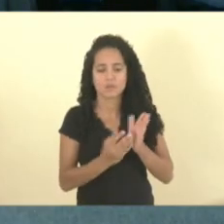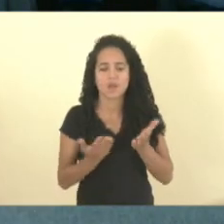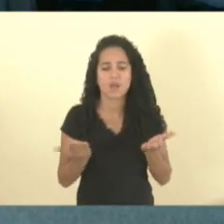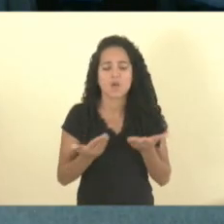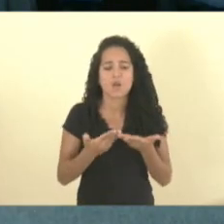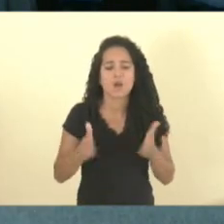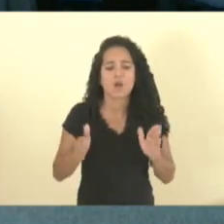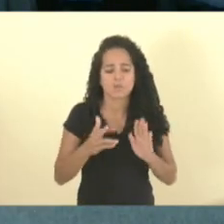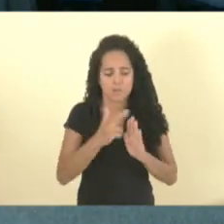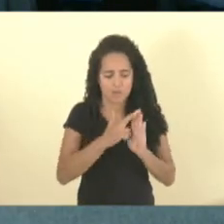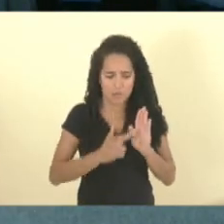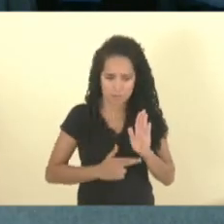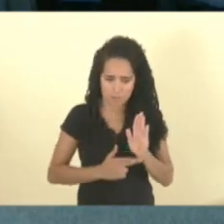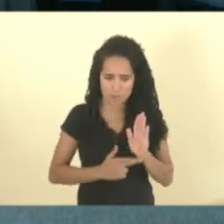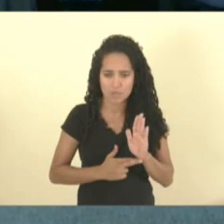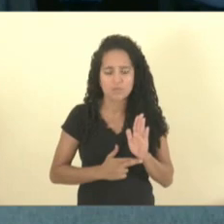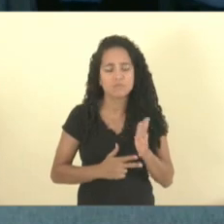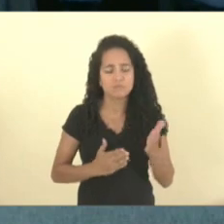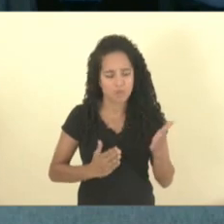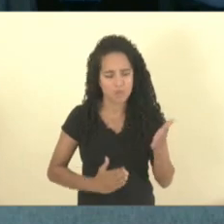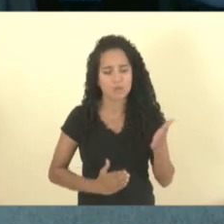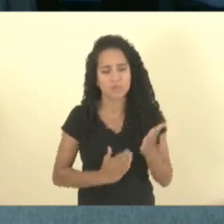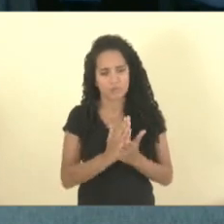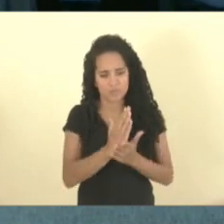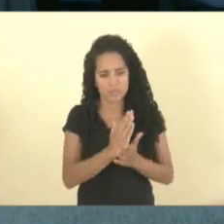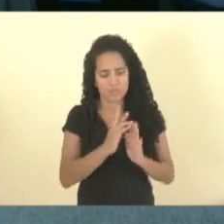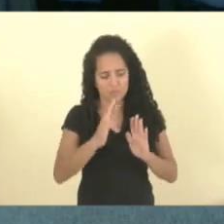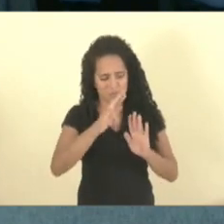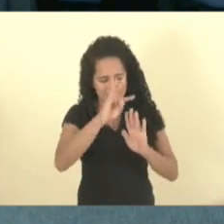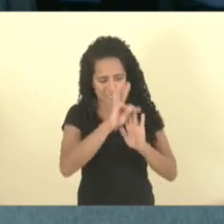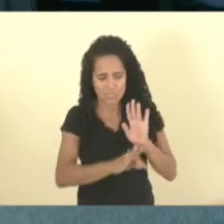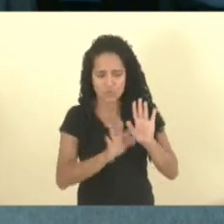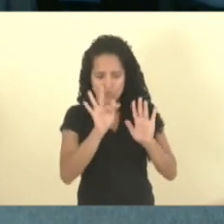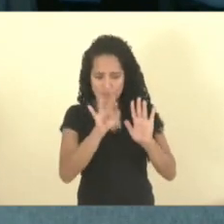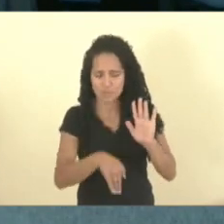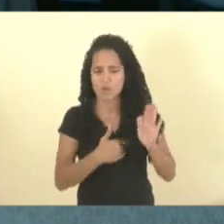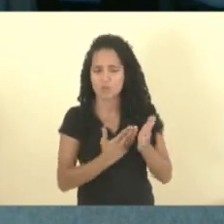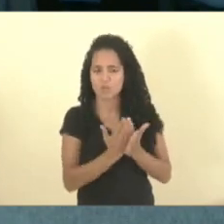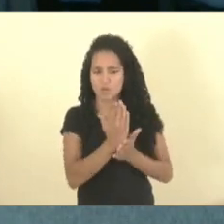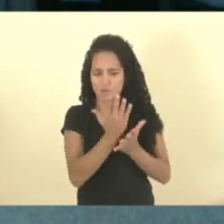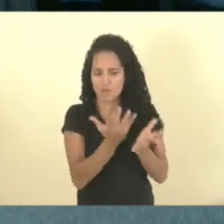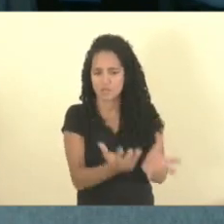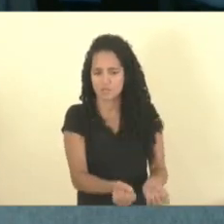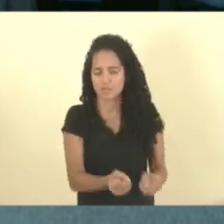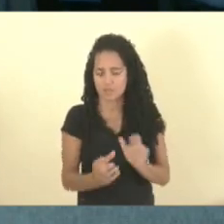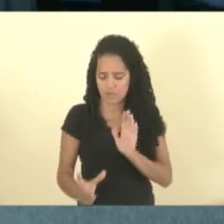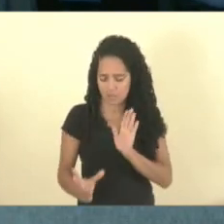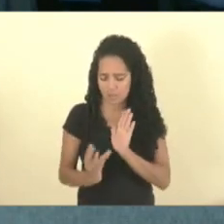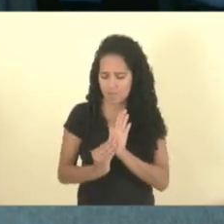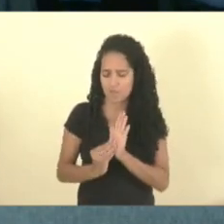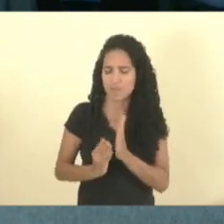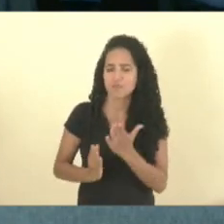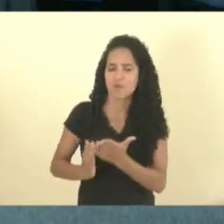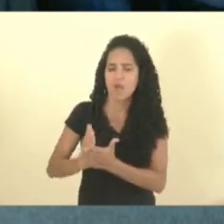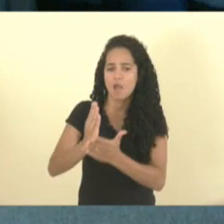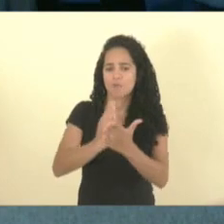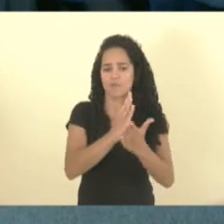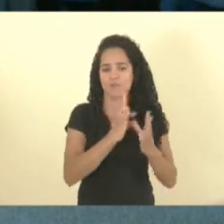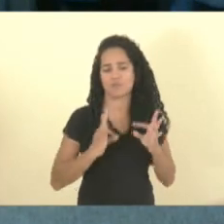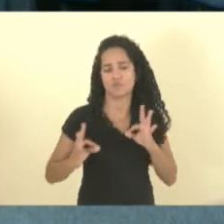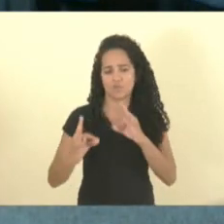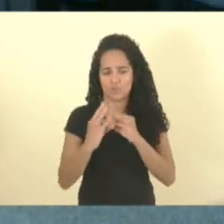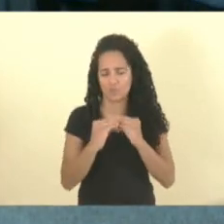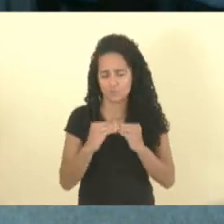relatoria e estou dando parecer pela aprovação da redação final, tendo em vista que a emenda foi aprovada por unanimidade nessa